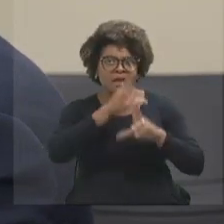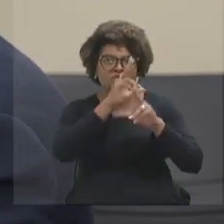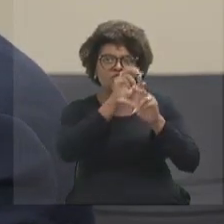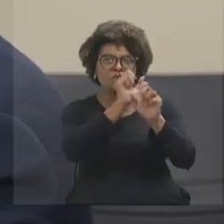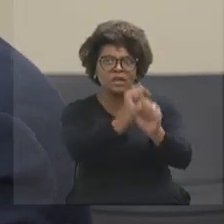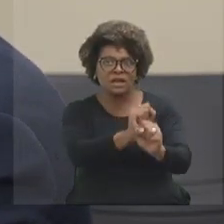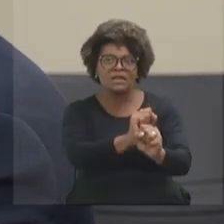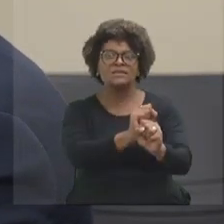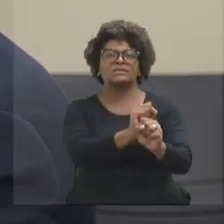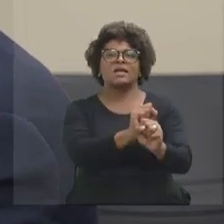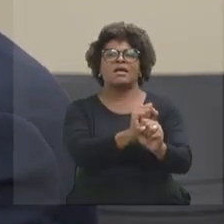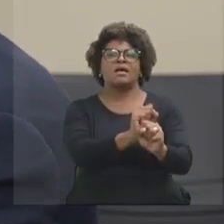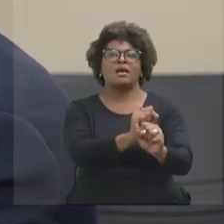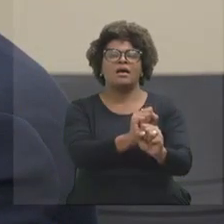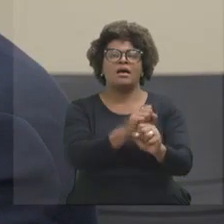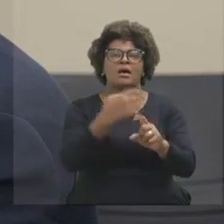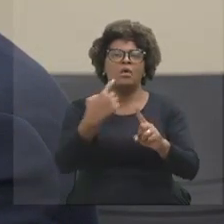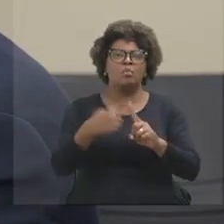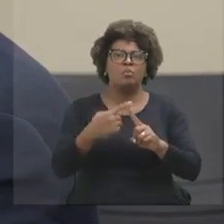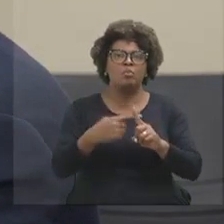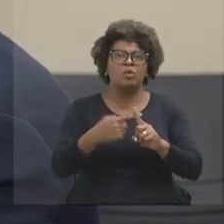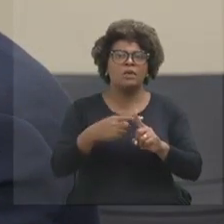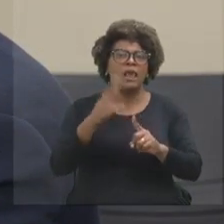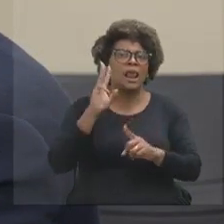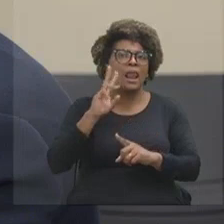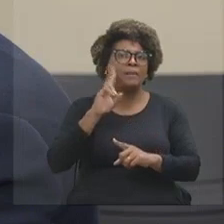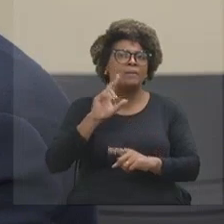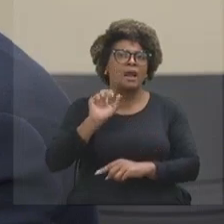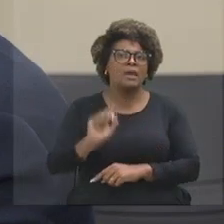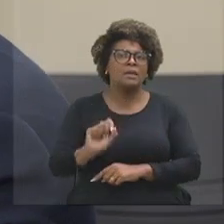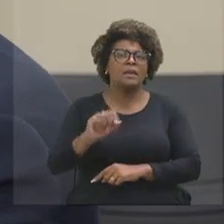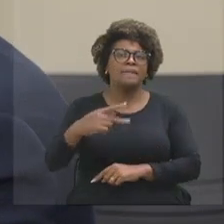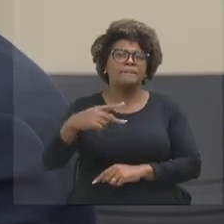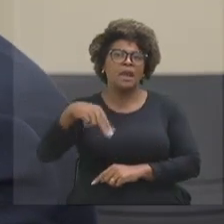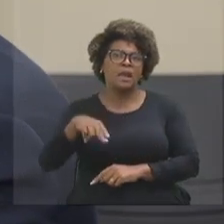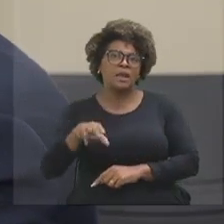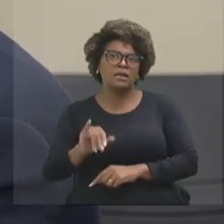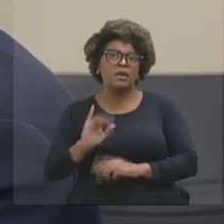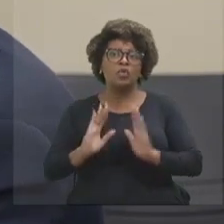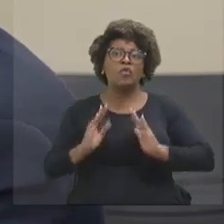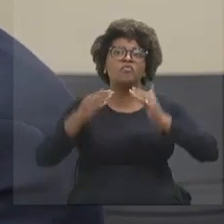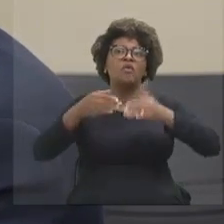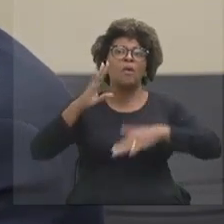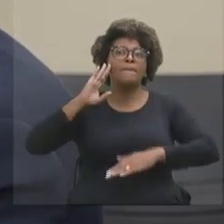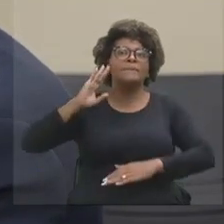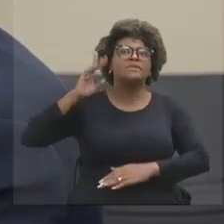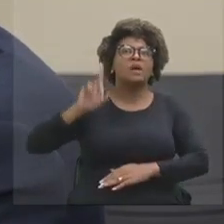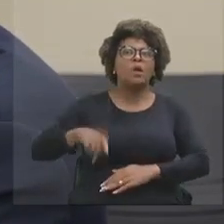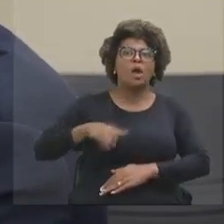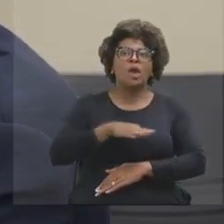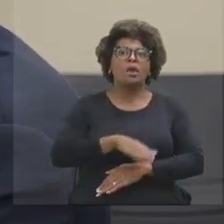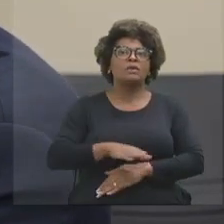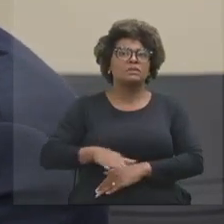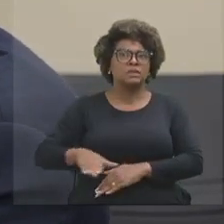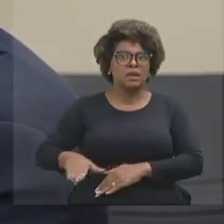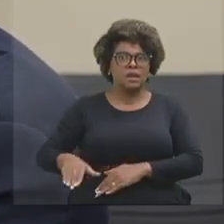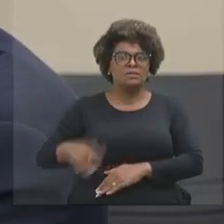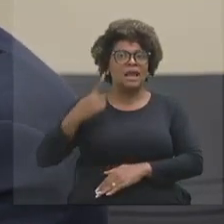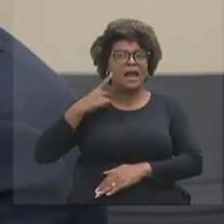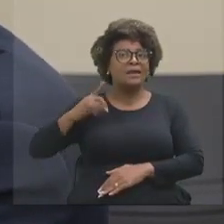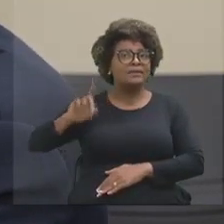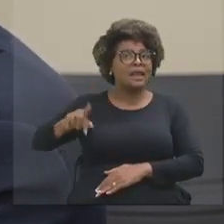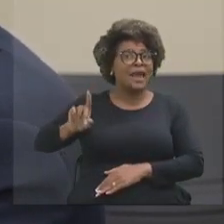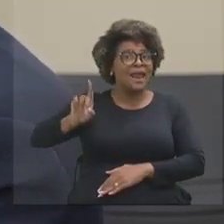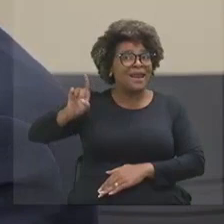Extra muros Lembrando que o PNI o foco principal são as crianças e a nossa ideia é lá no posto de saúde